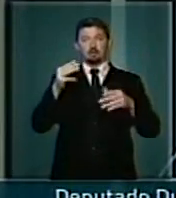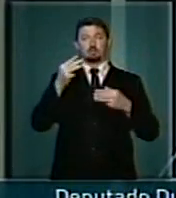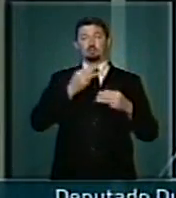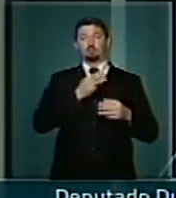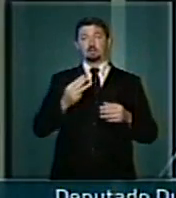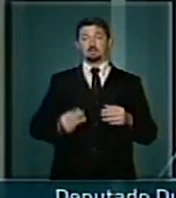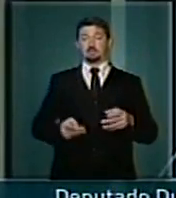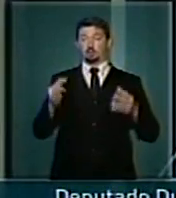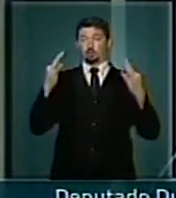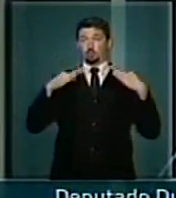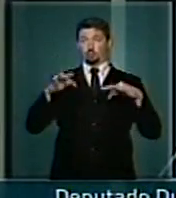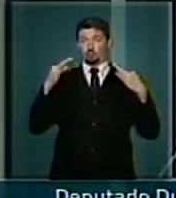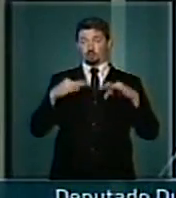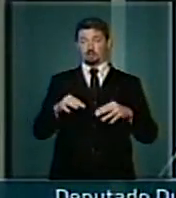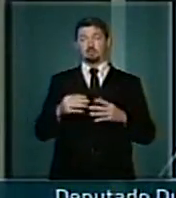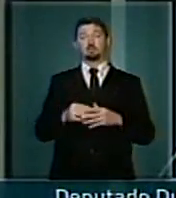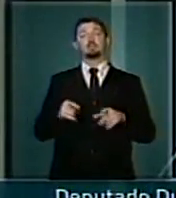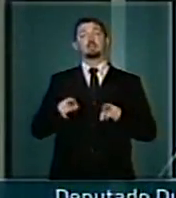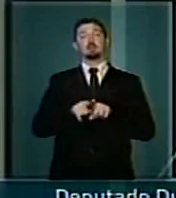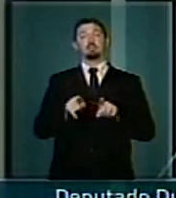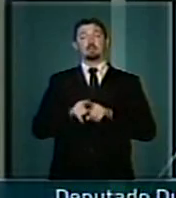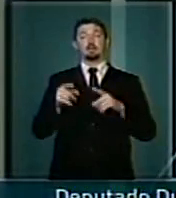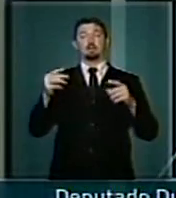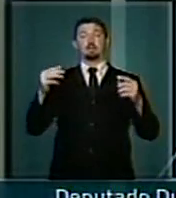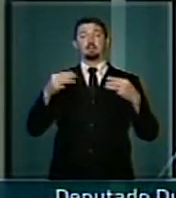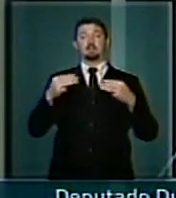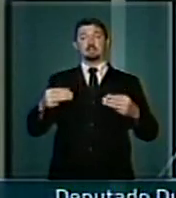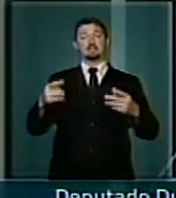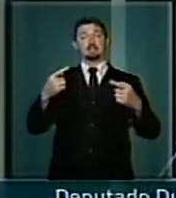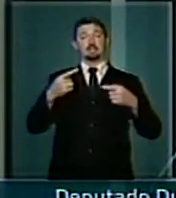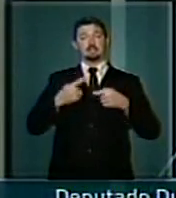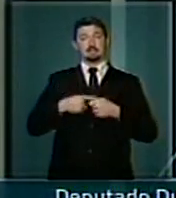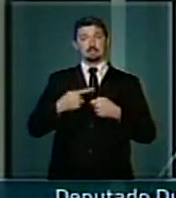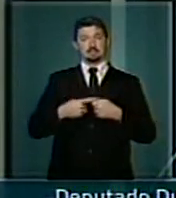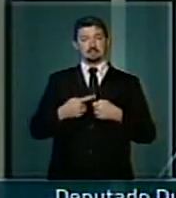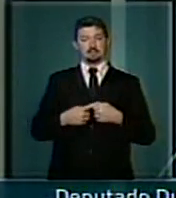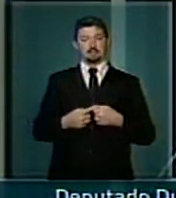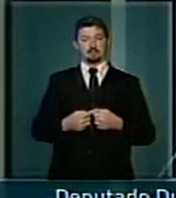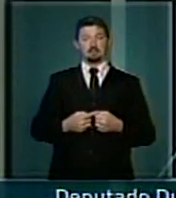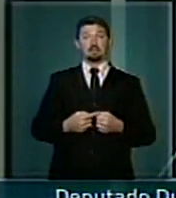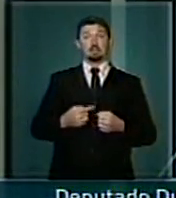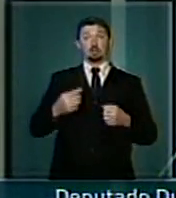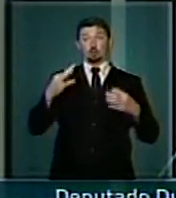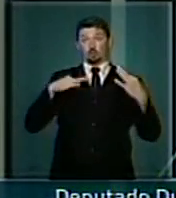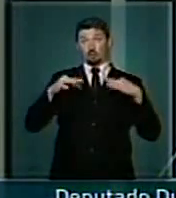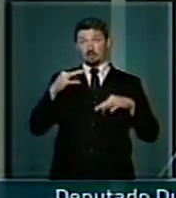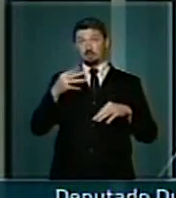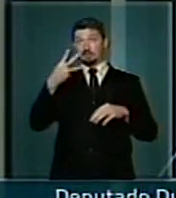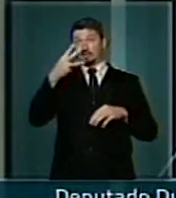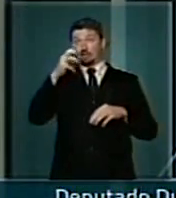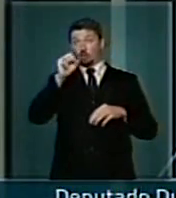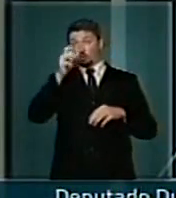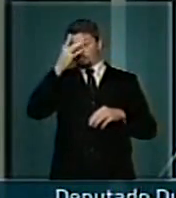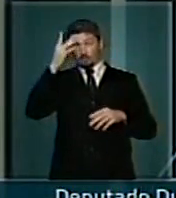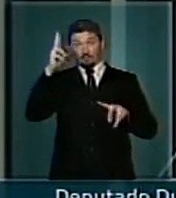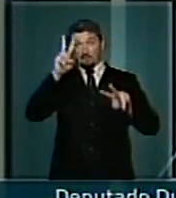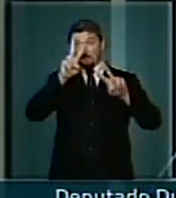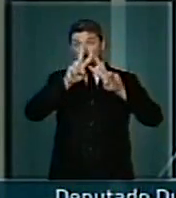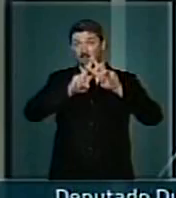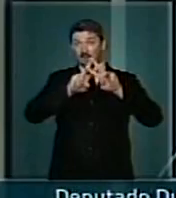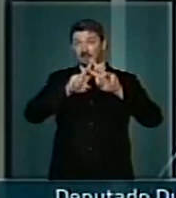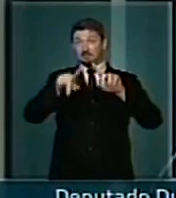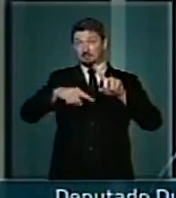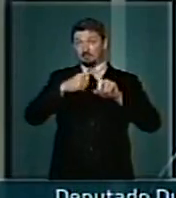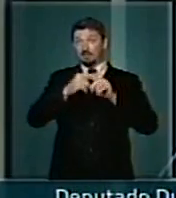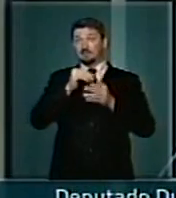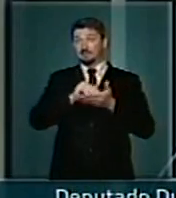Ministério do Turismo e das cidades. No turismo, 38 pessoas foram presas, incluindo o